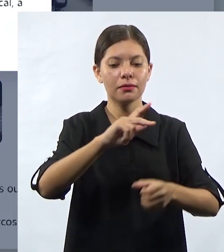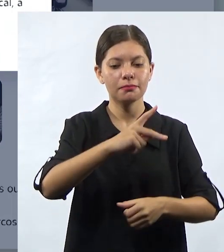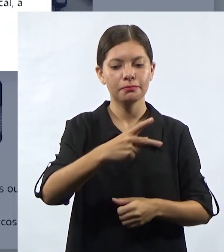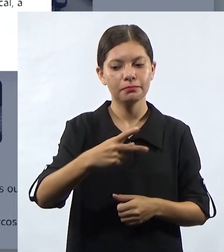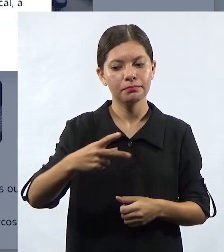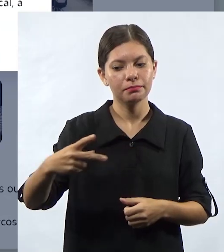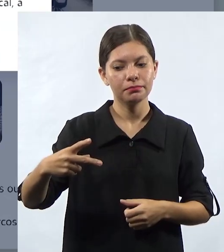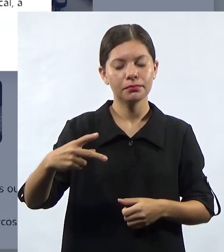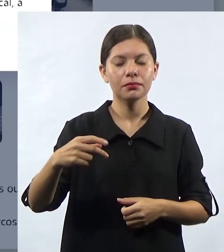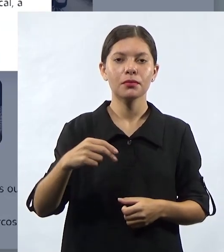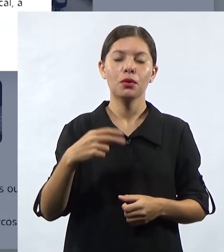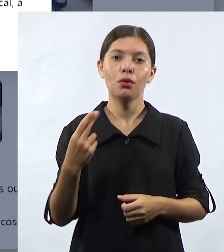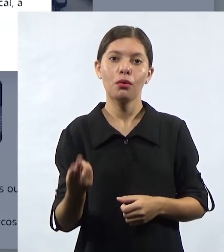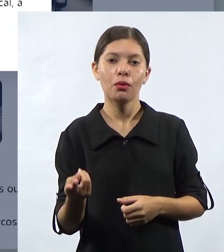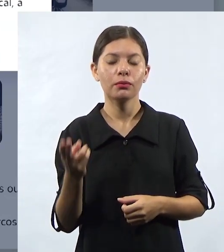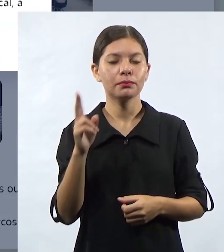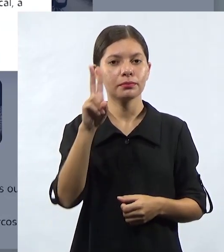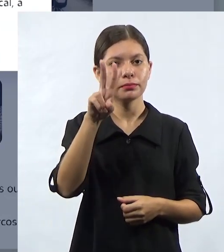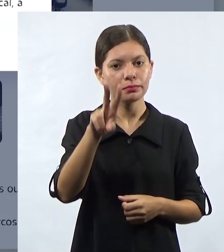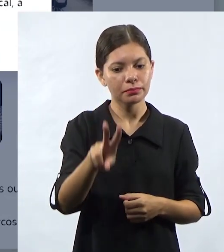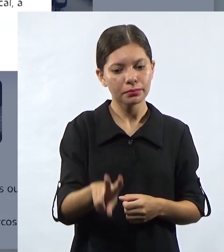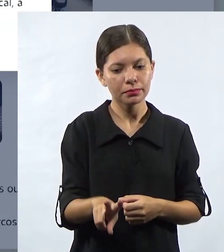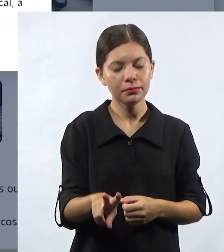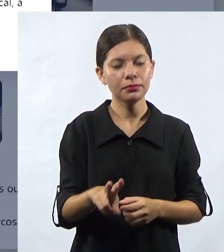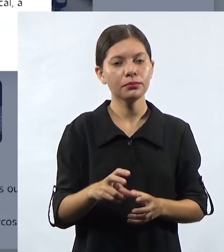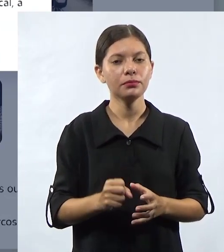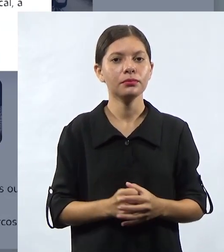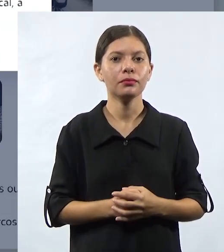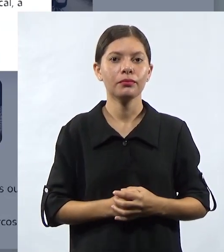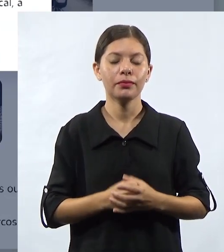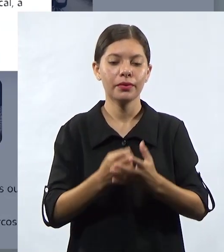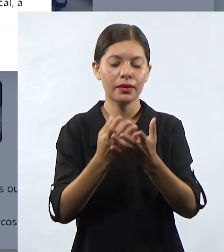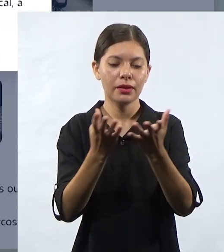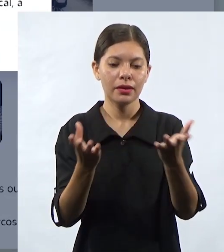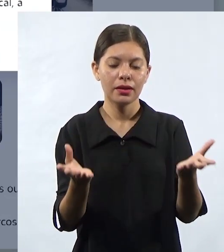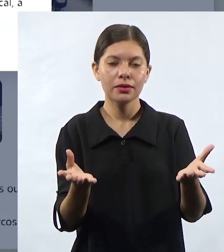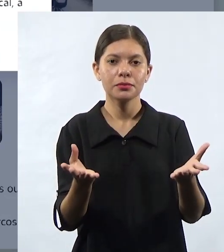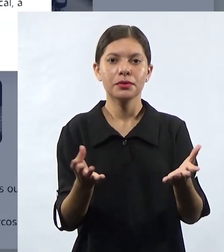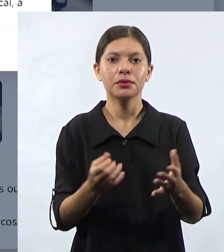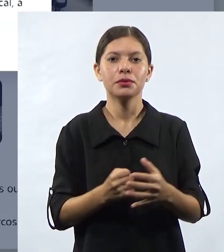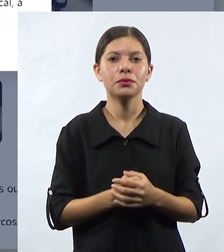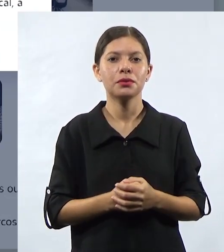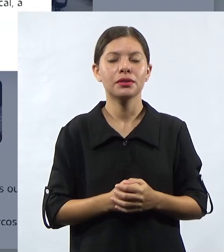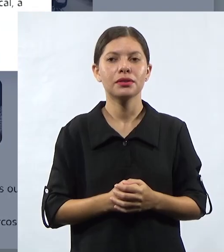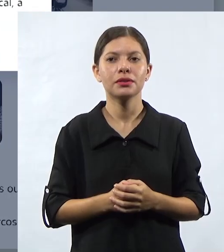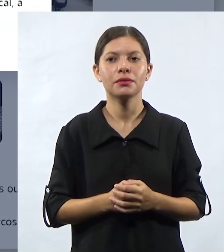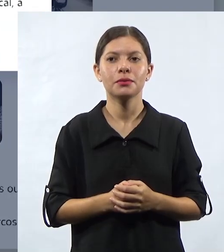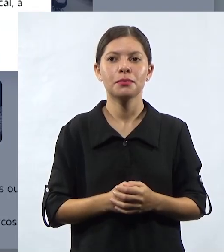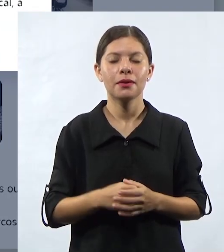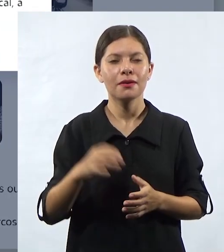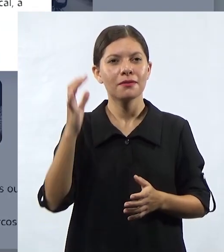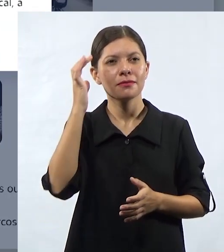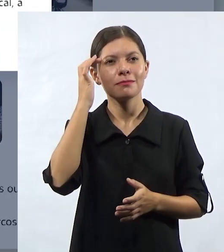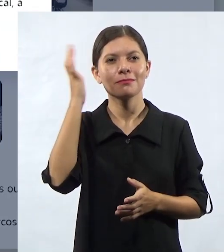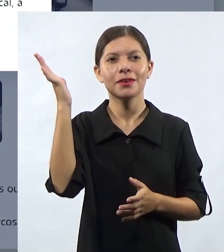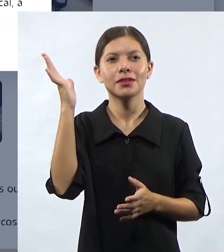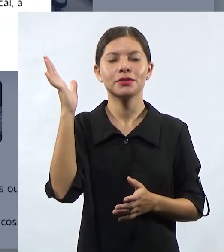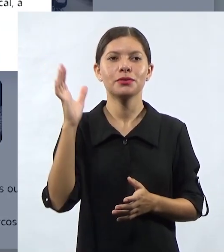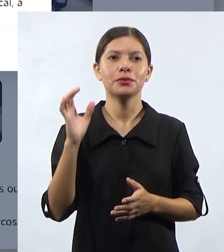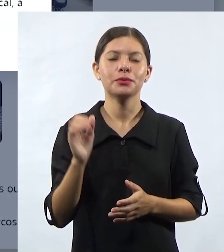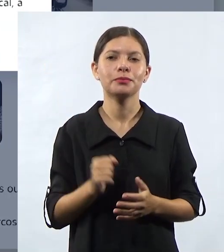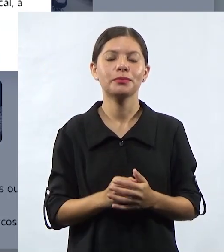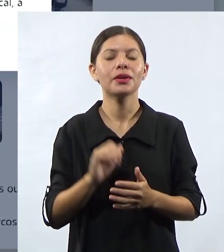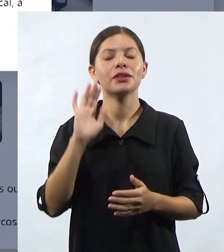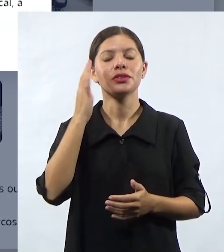forma horizontal ou em forma vertical. E ela vai fornecer ao usuário uma forma simplificada de